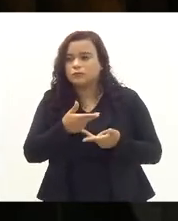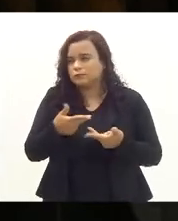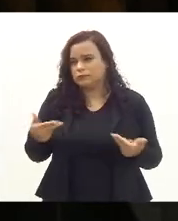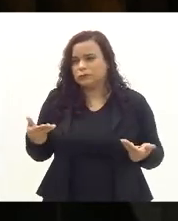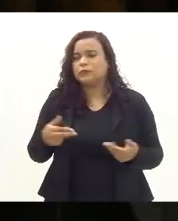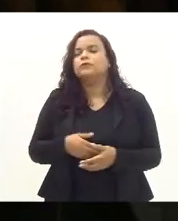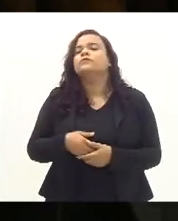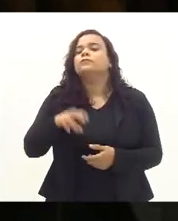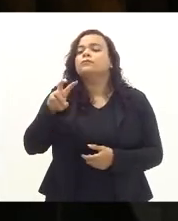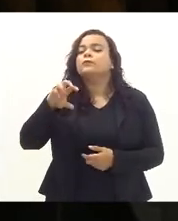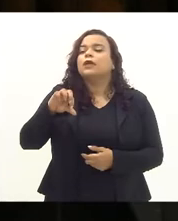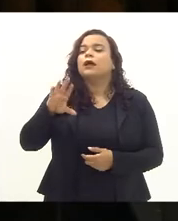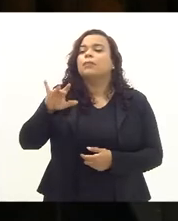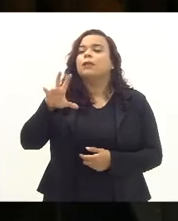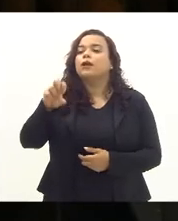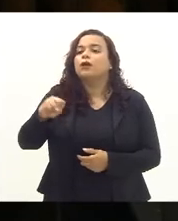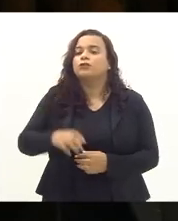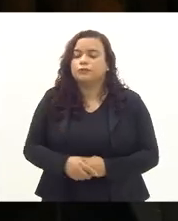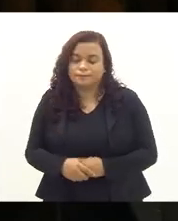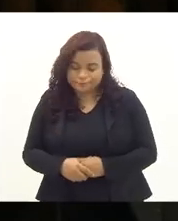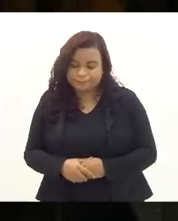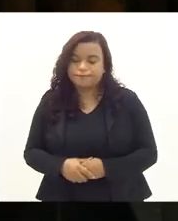59 milhões